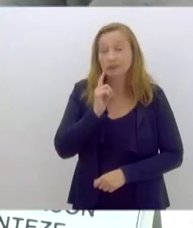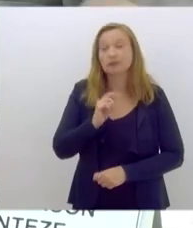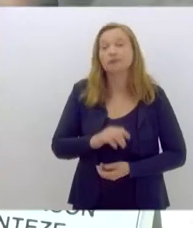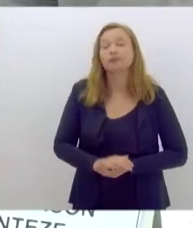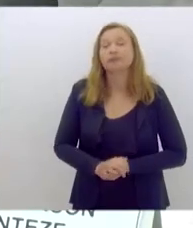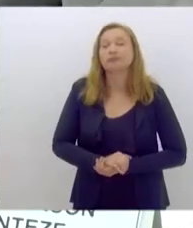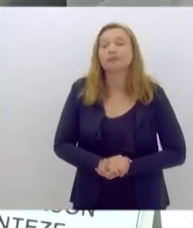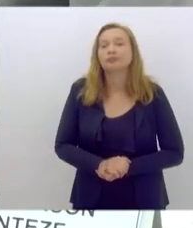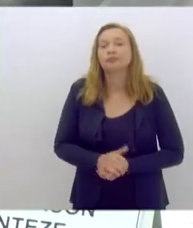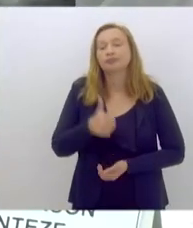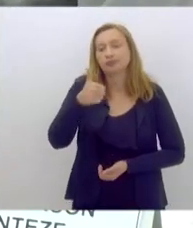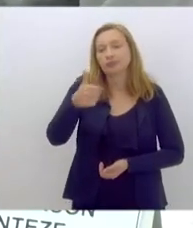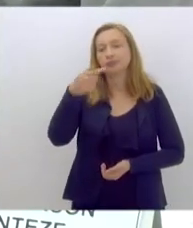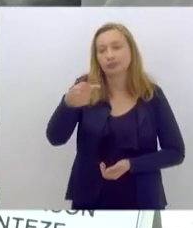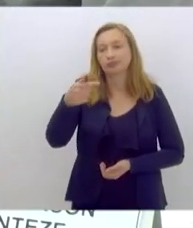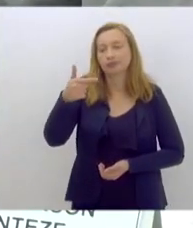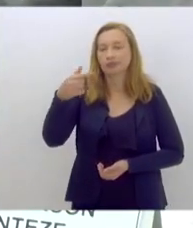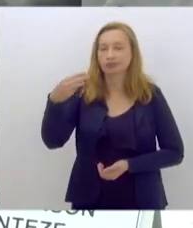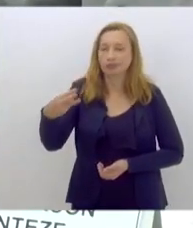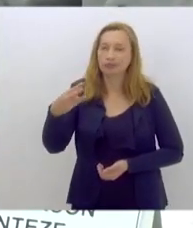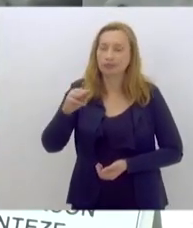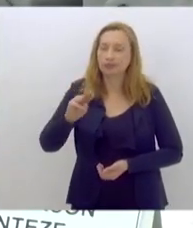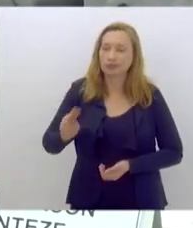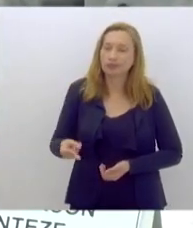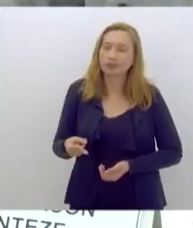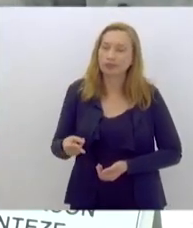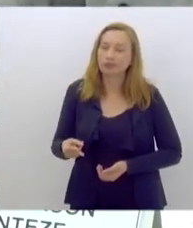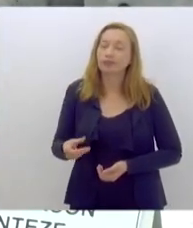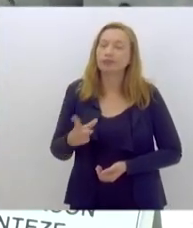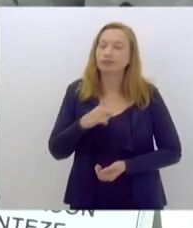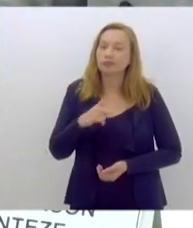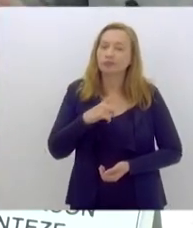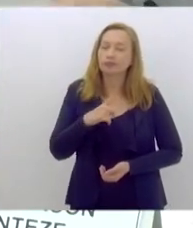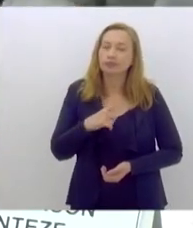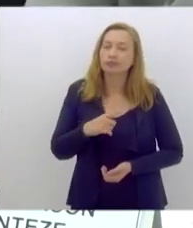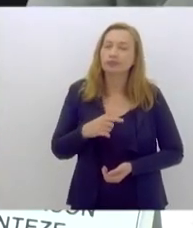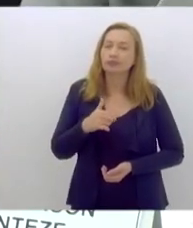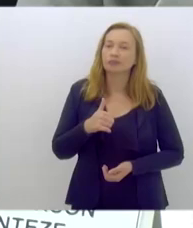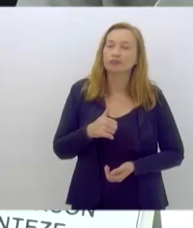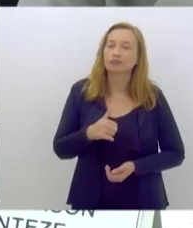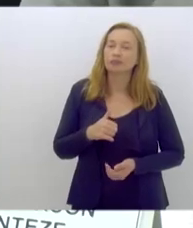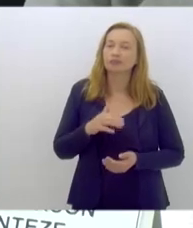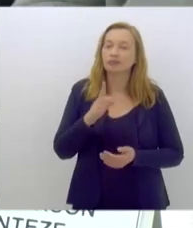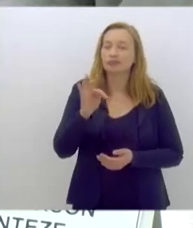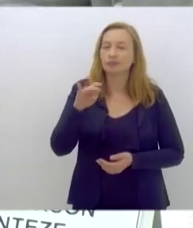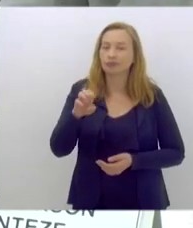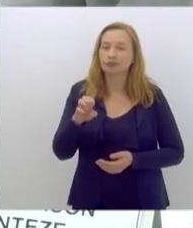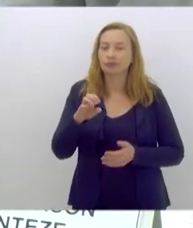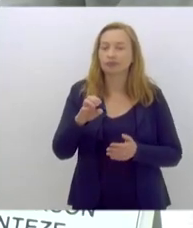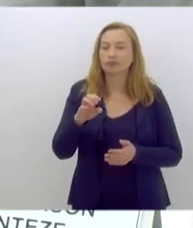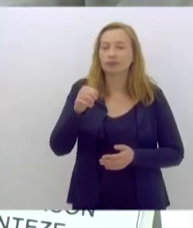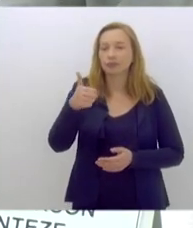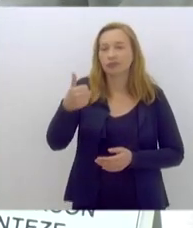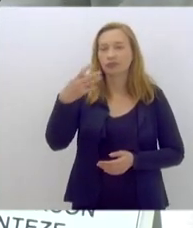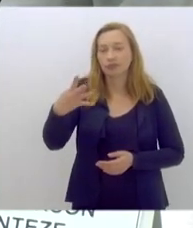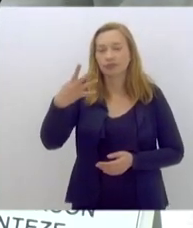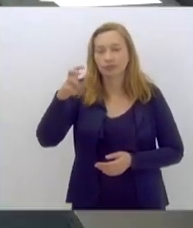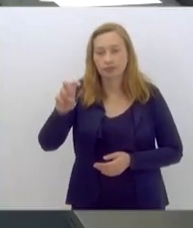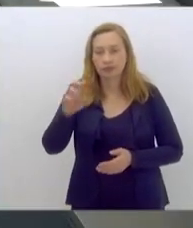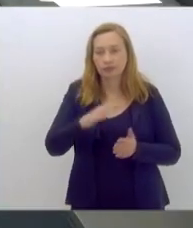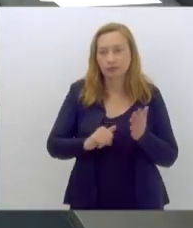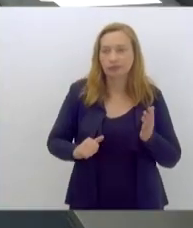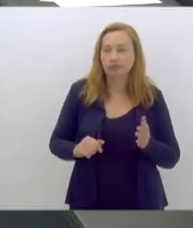tinha 173 milhões o pessoal tá me dando aqui mas eu tinha eu tenho aqui quando eu tiro a fonte 145 Eu tenho